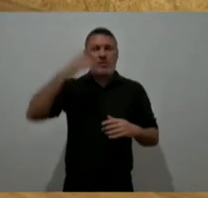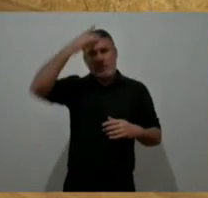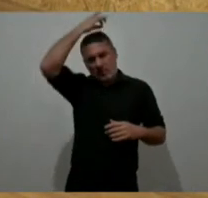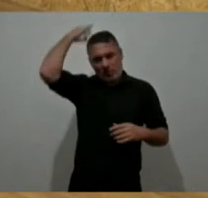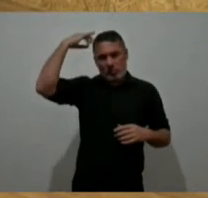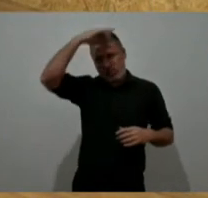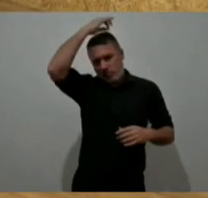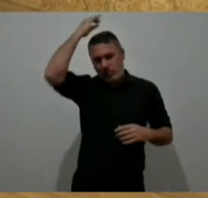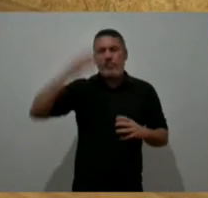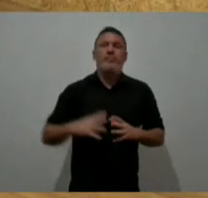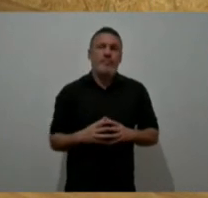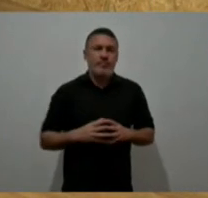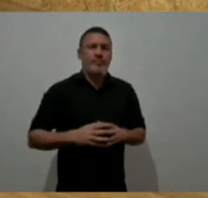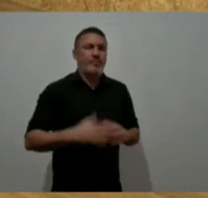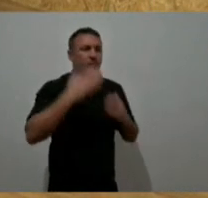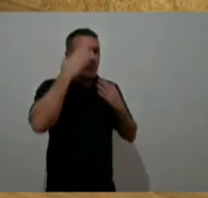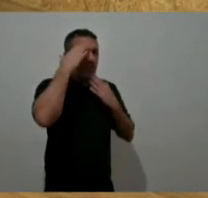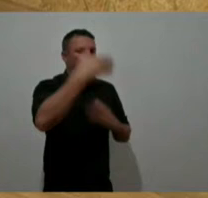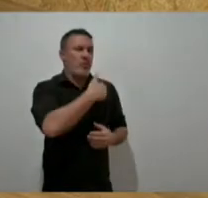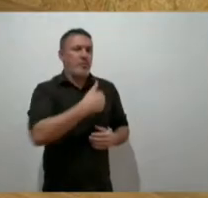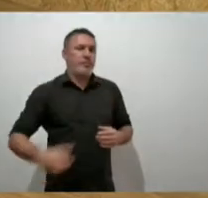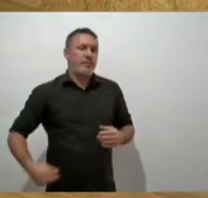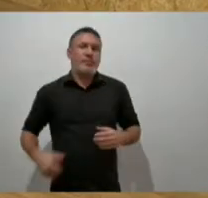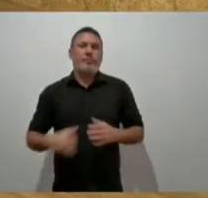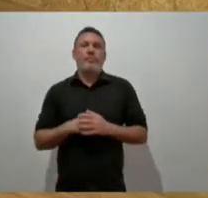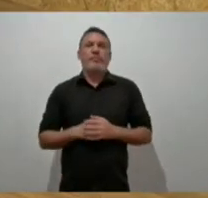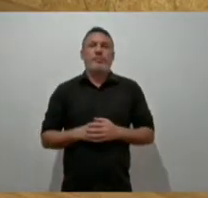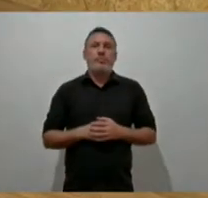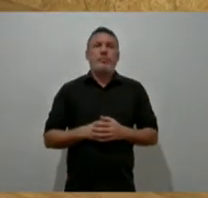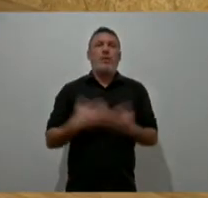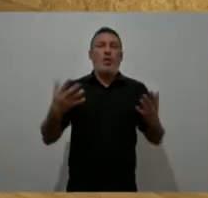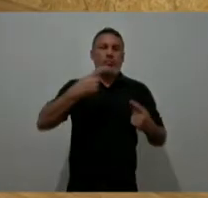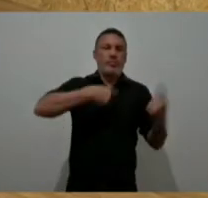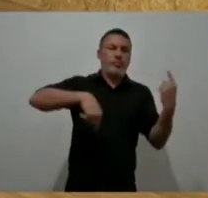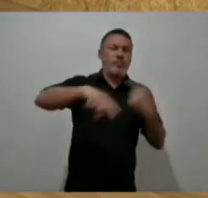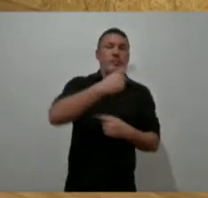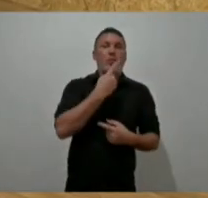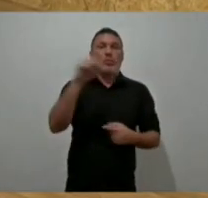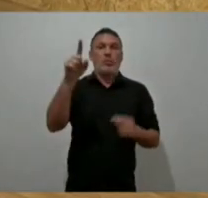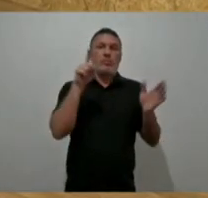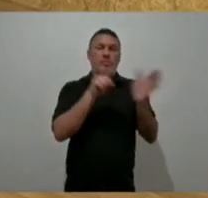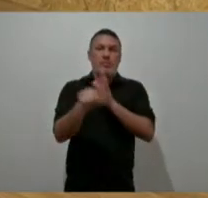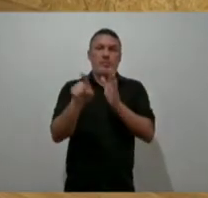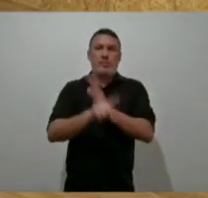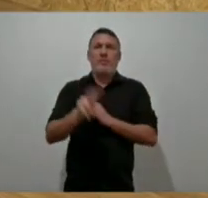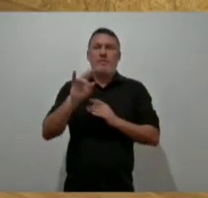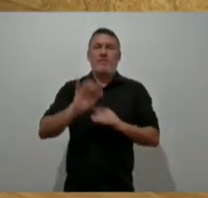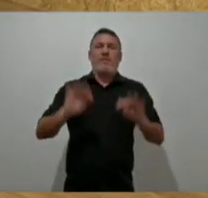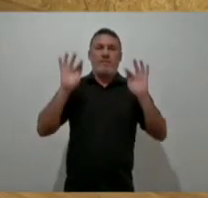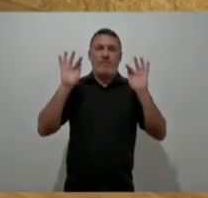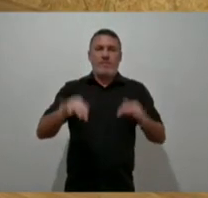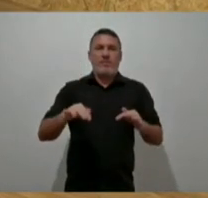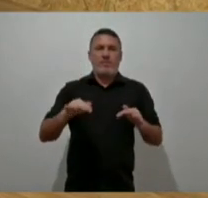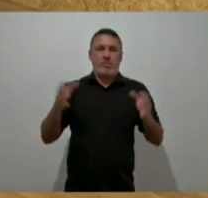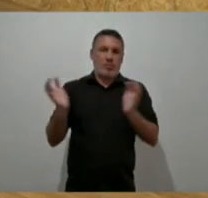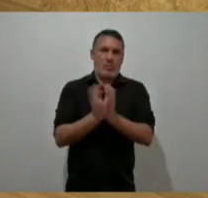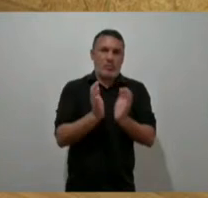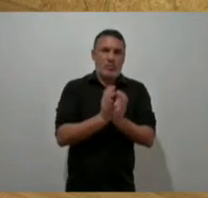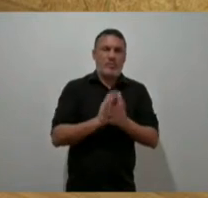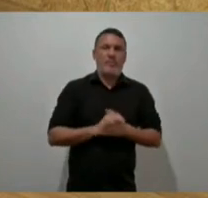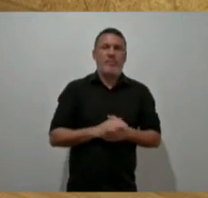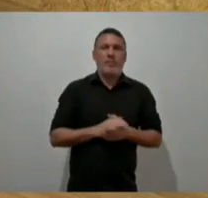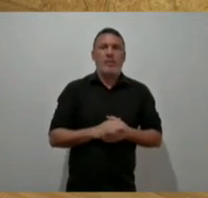governador. Agora, para a nossa última rodada de perguntas aqui, antes de finalizar o evento. Zé Armando, sobre a ótica